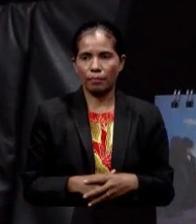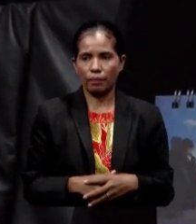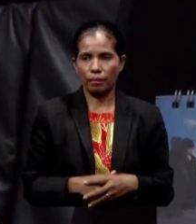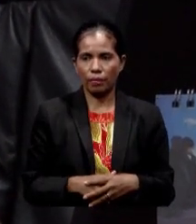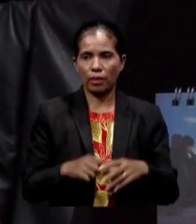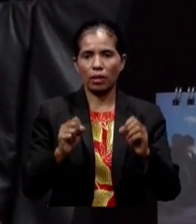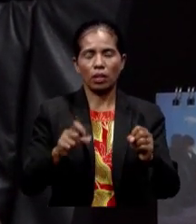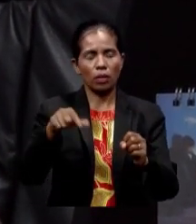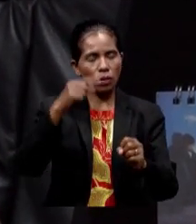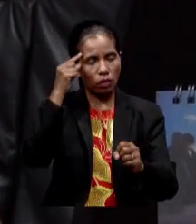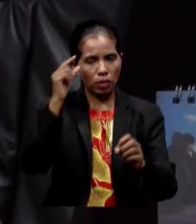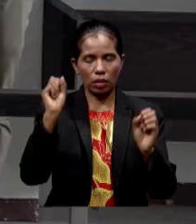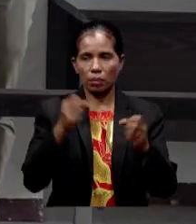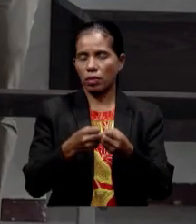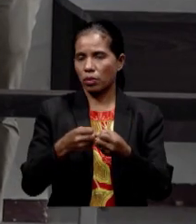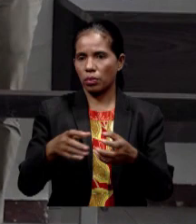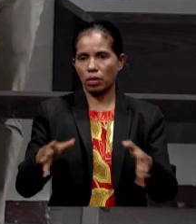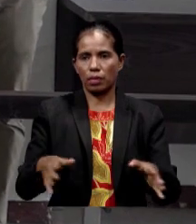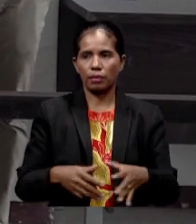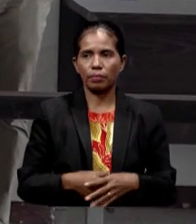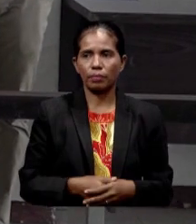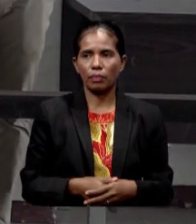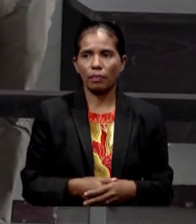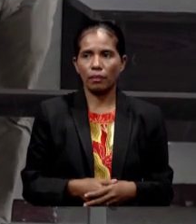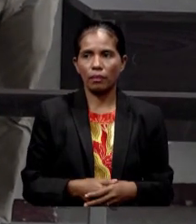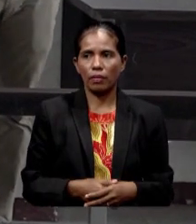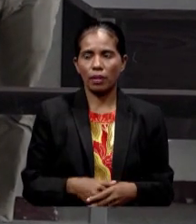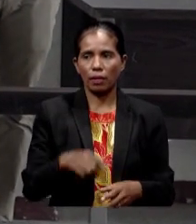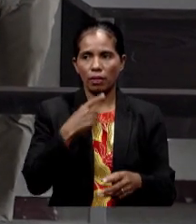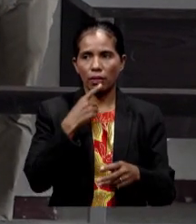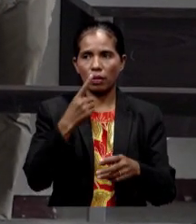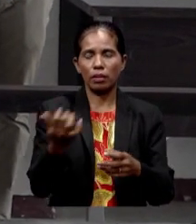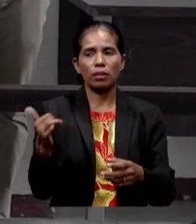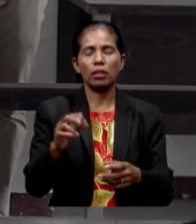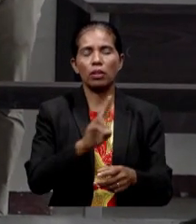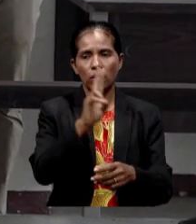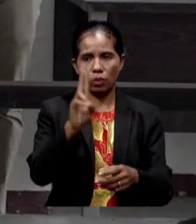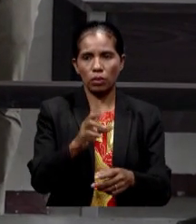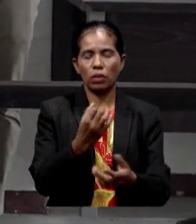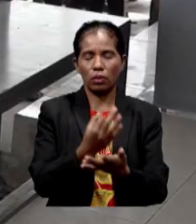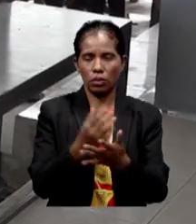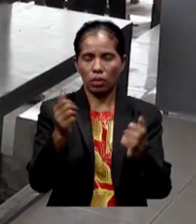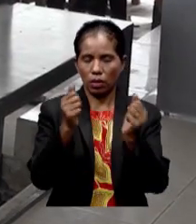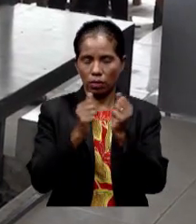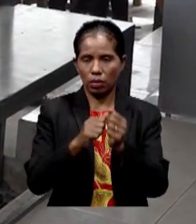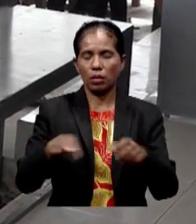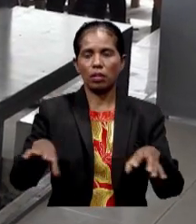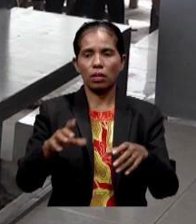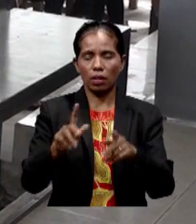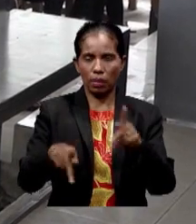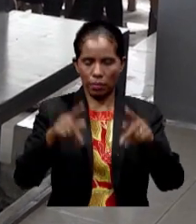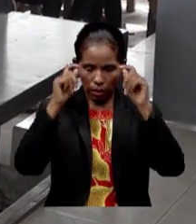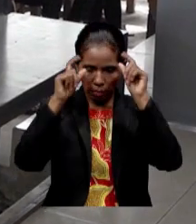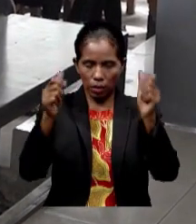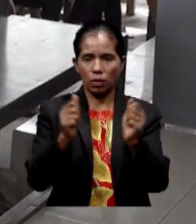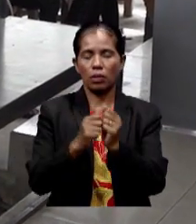através do governo mos levele husikela ni lima. Filomeno Soares atuir si se usa montante salário ba trabalhador timoruan